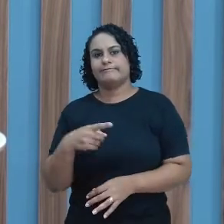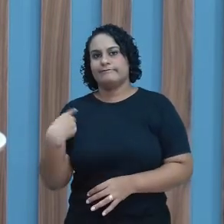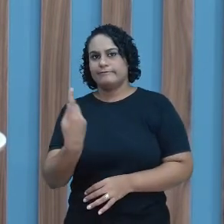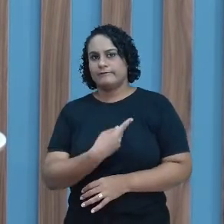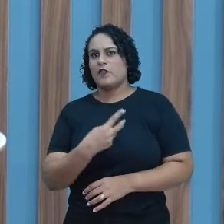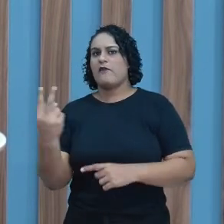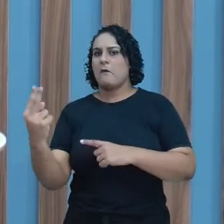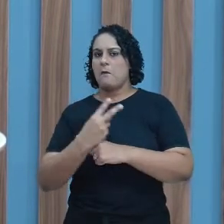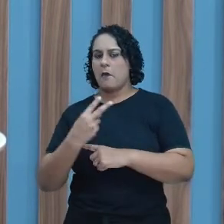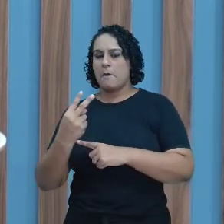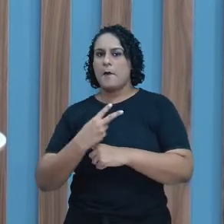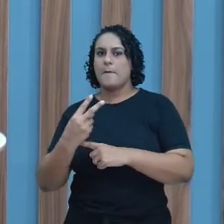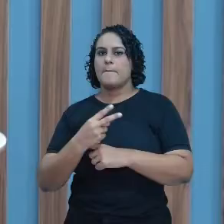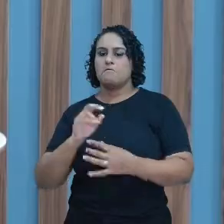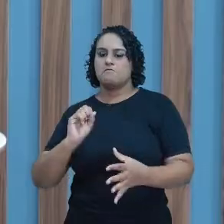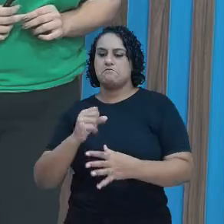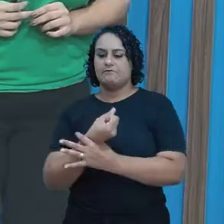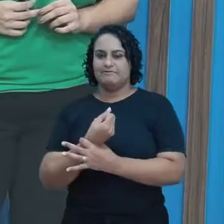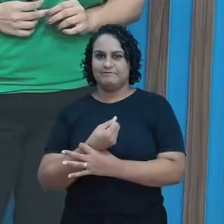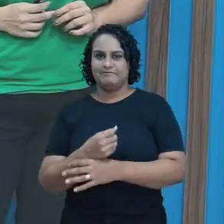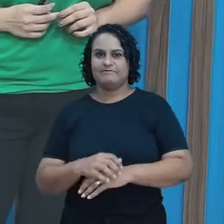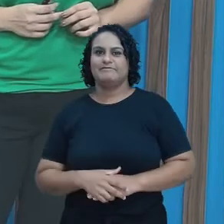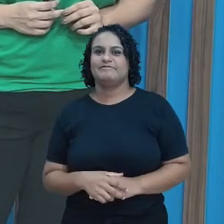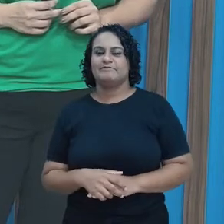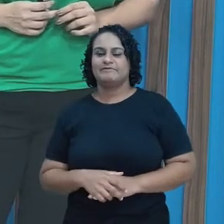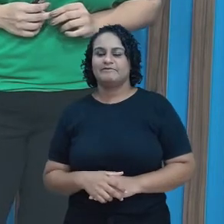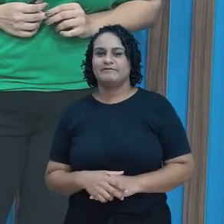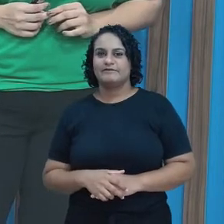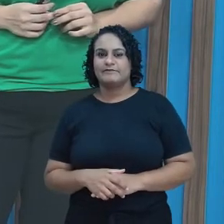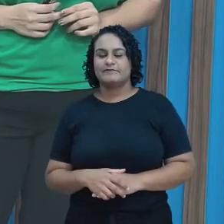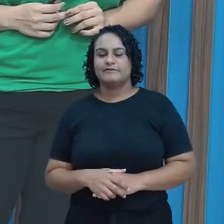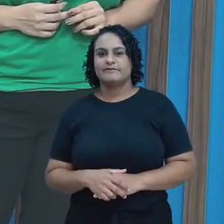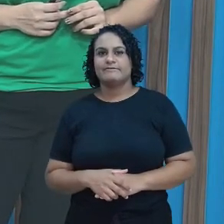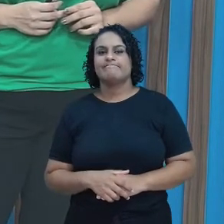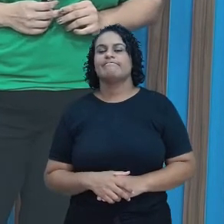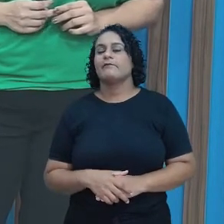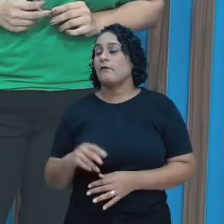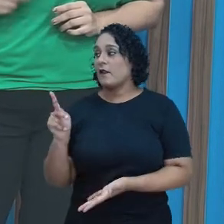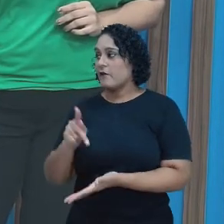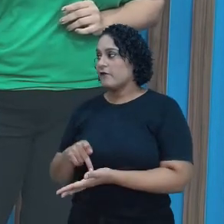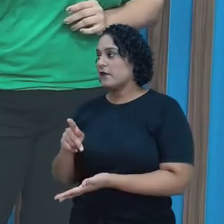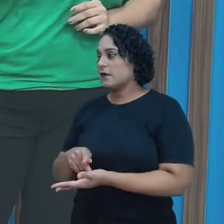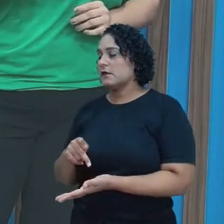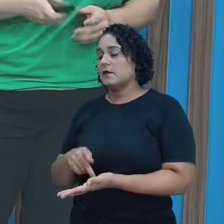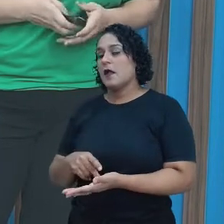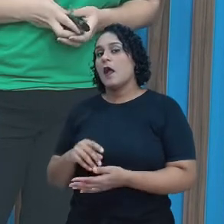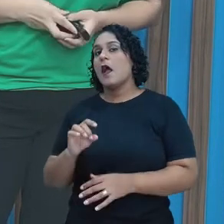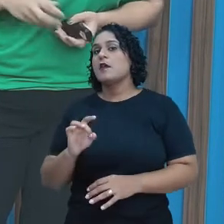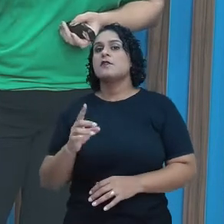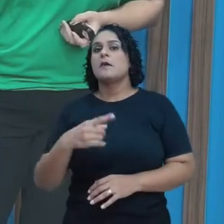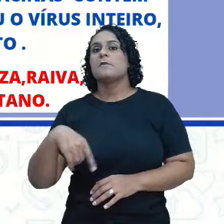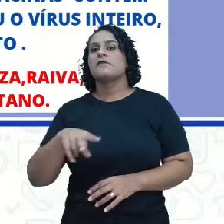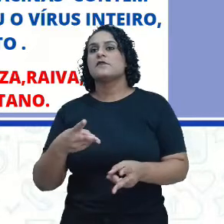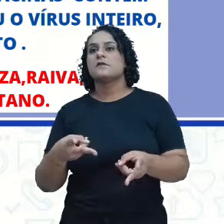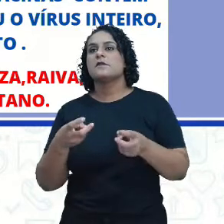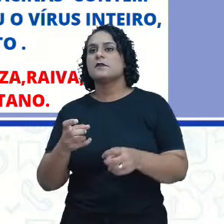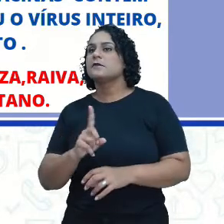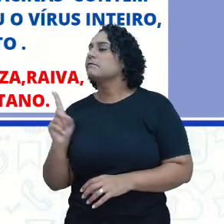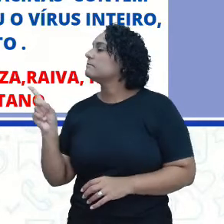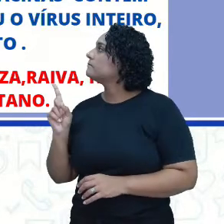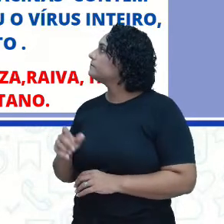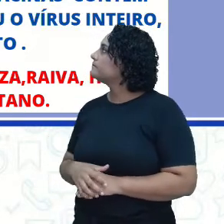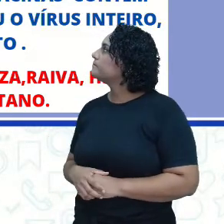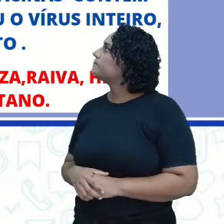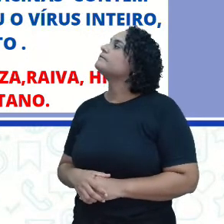mais protegido, né, Carol? Verdade. Ótimo, professora Isabel. Então, só para vocês verem aí, ó, olha as